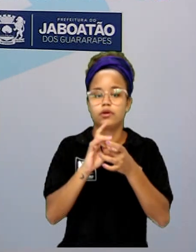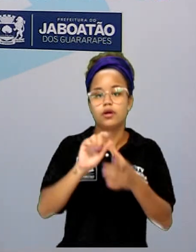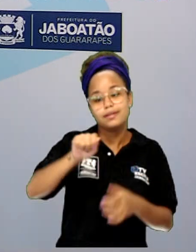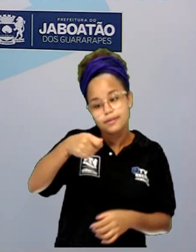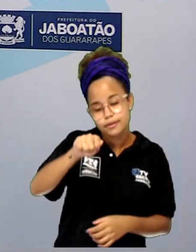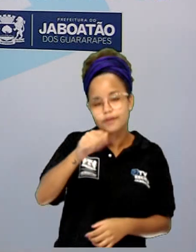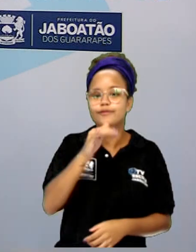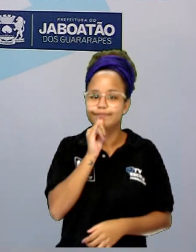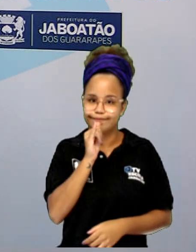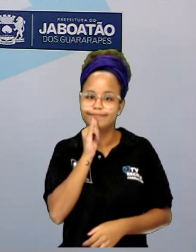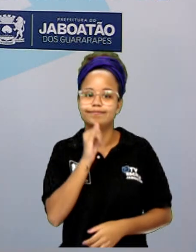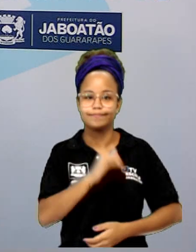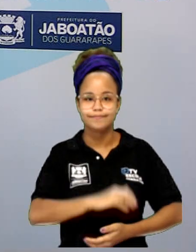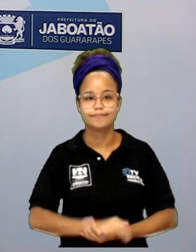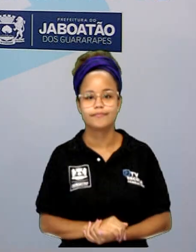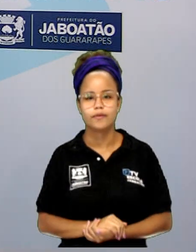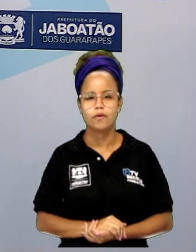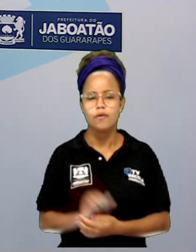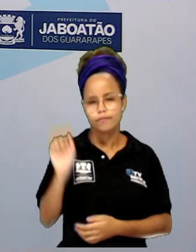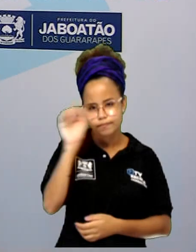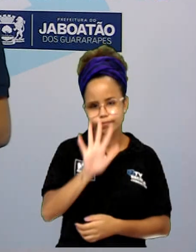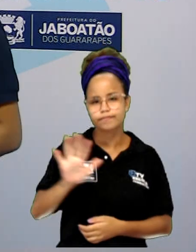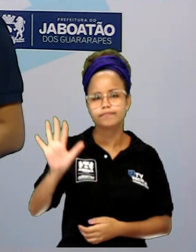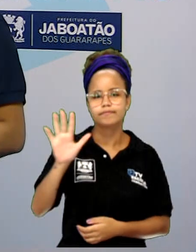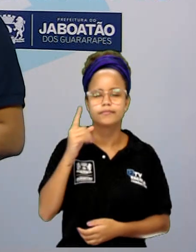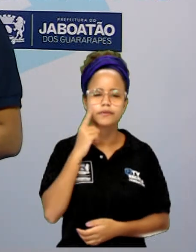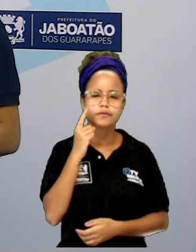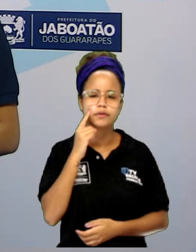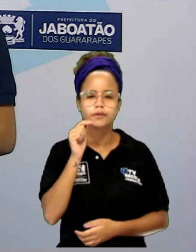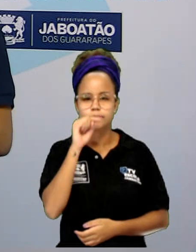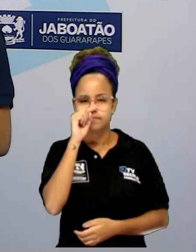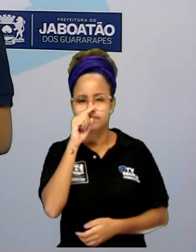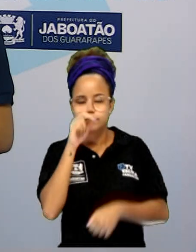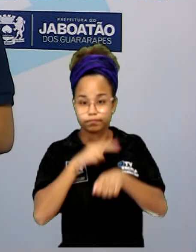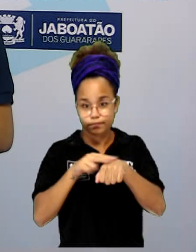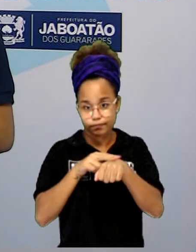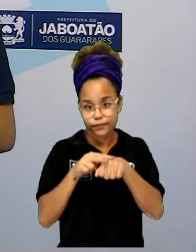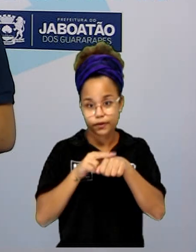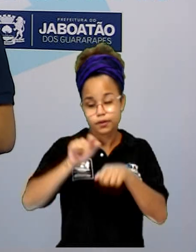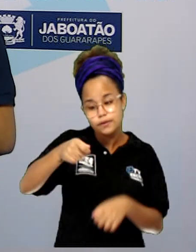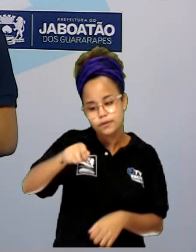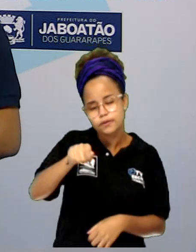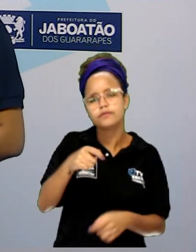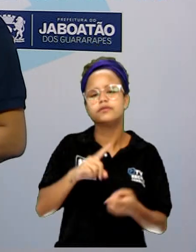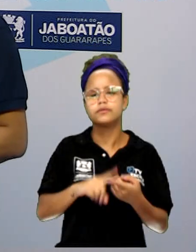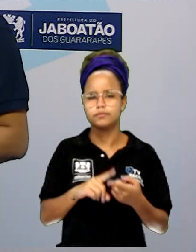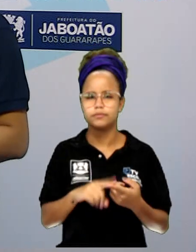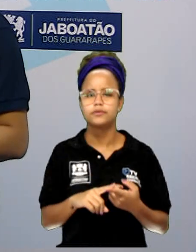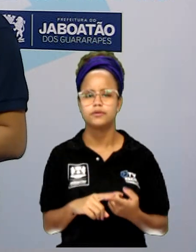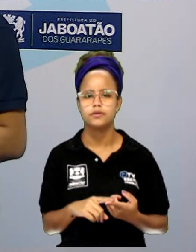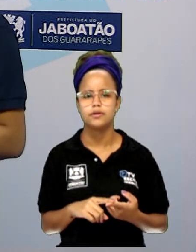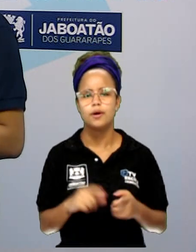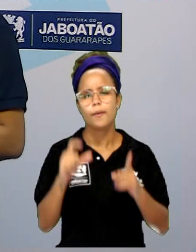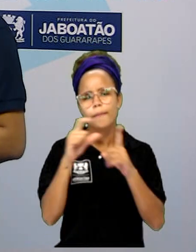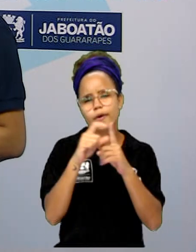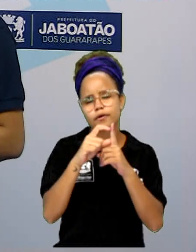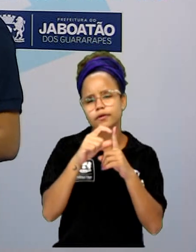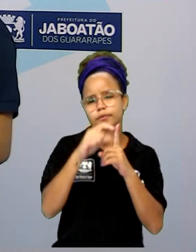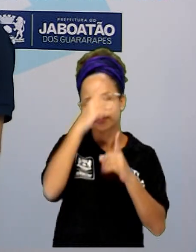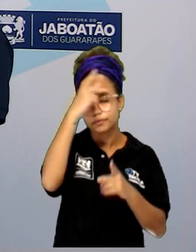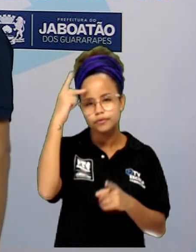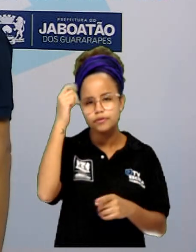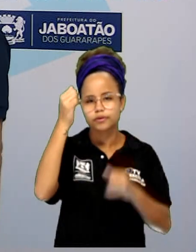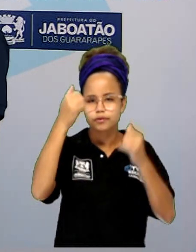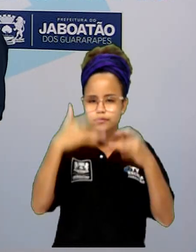exemplo. Na figura a gente vê um molho de coentro e um molho de chaves, que é aquela palavra que o pessoal geralmente fala mói. Por